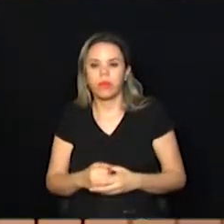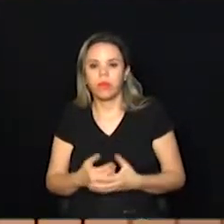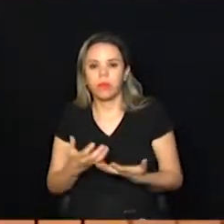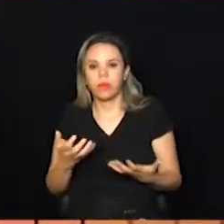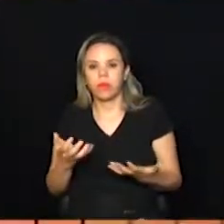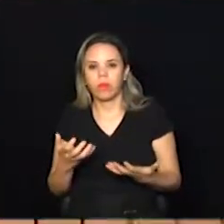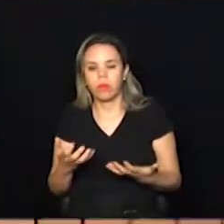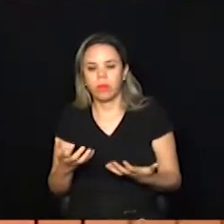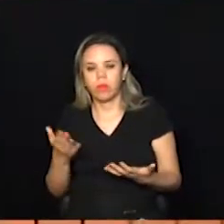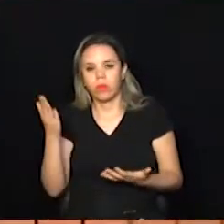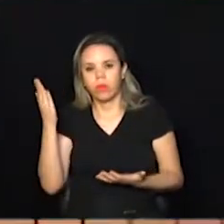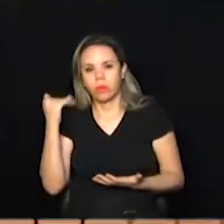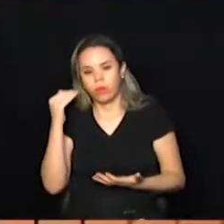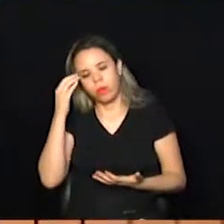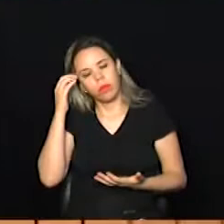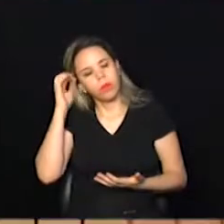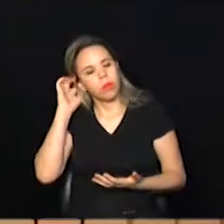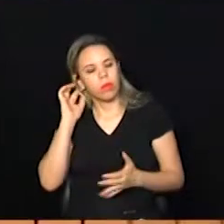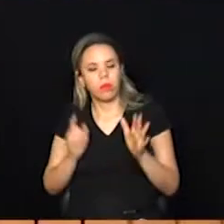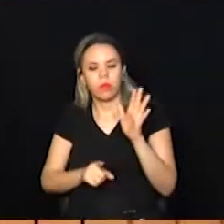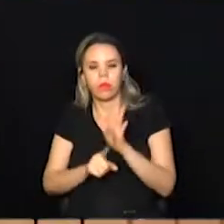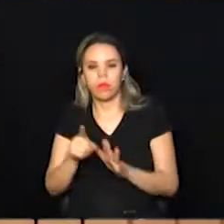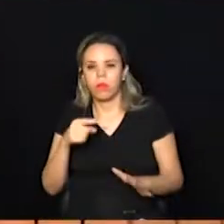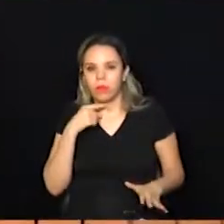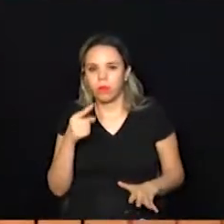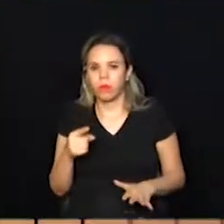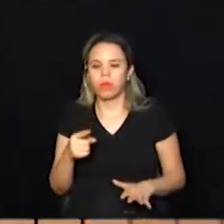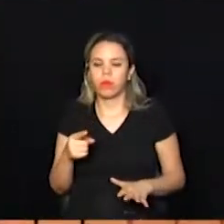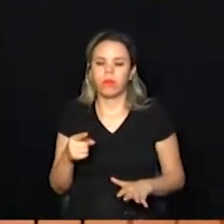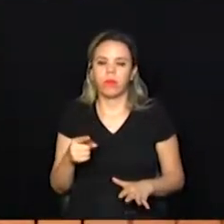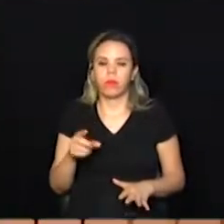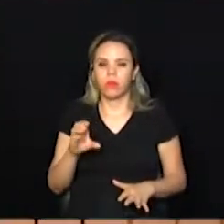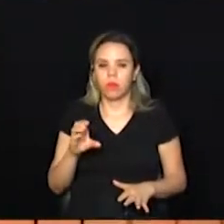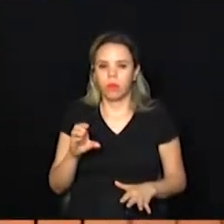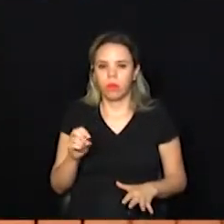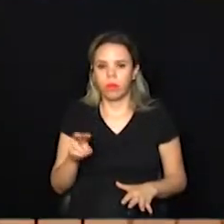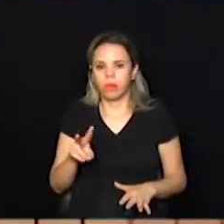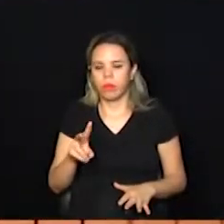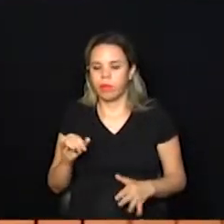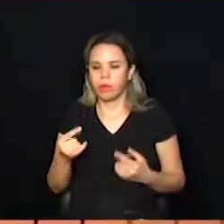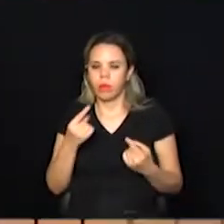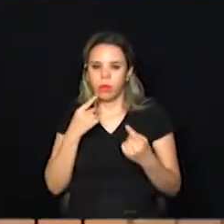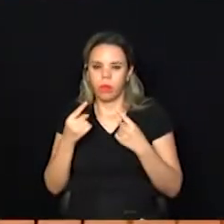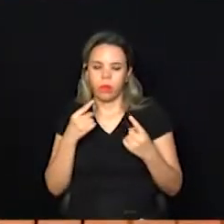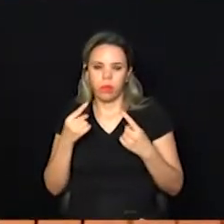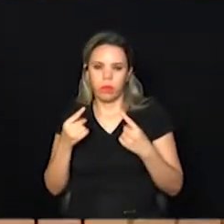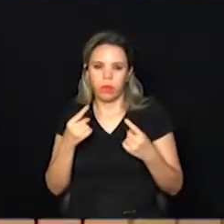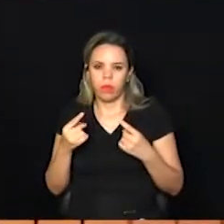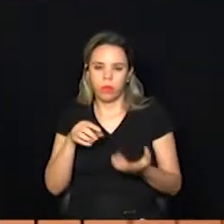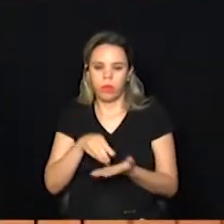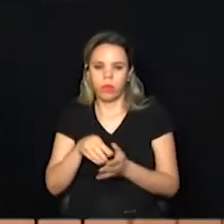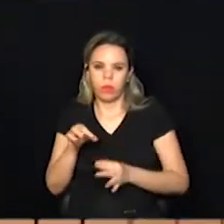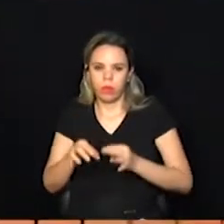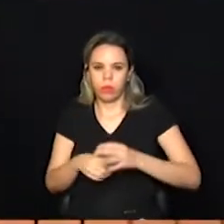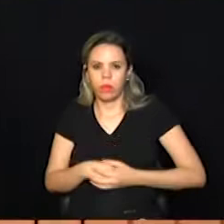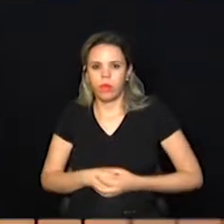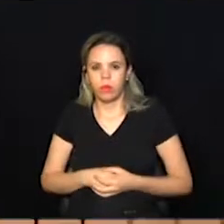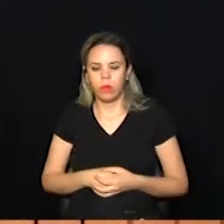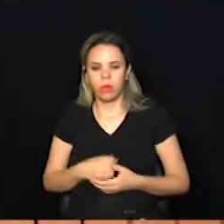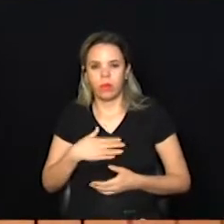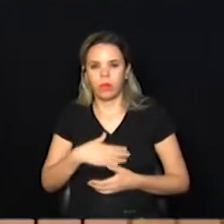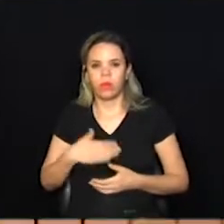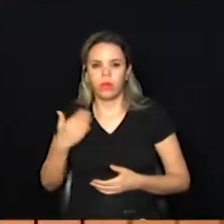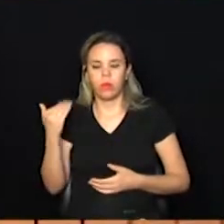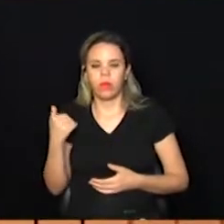queria saber sobre isso, né? Uma pergunta sobre o funcionamento do SERAV, o diálogo com a vara especializada. Gostaria de